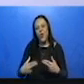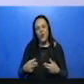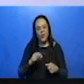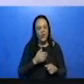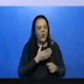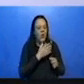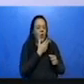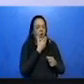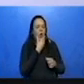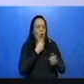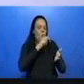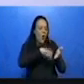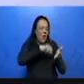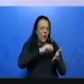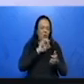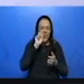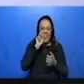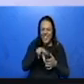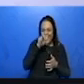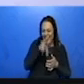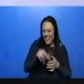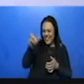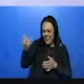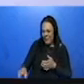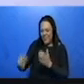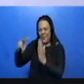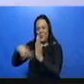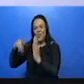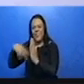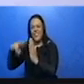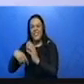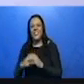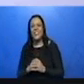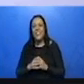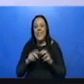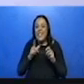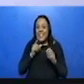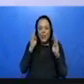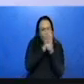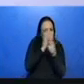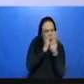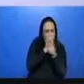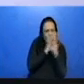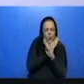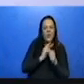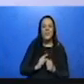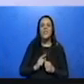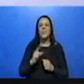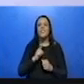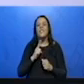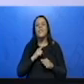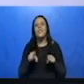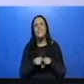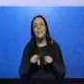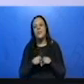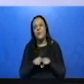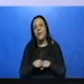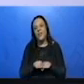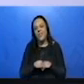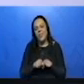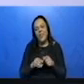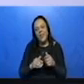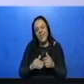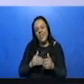coloca sempre o mistério, o que será que vai acontecer, onde que está, quem é esse? E tem também, ao longo da história, uma peripécia. Você